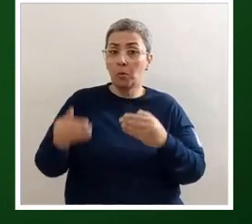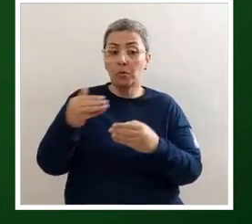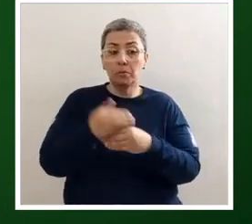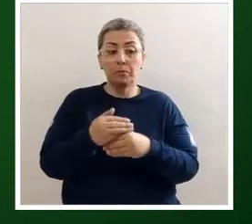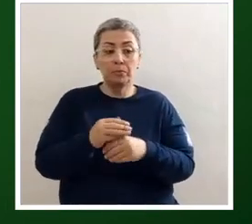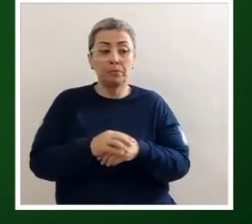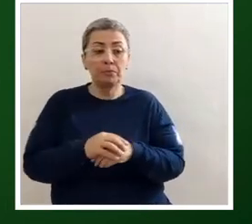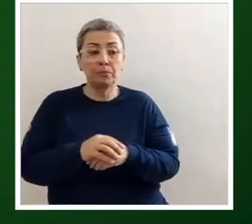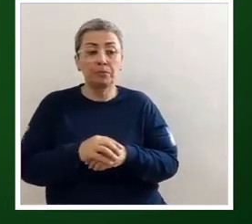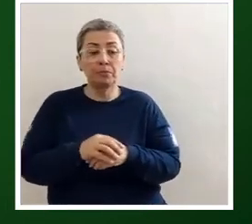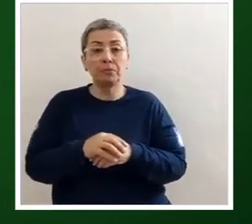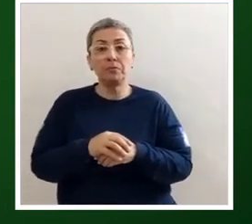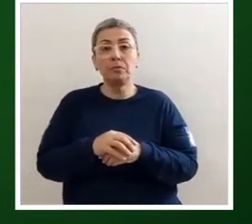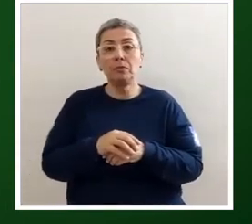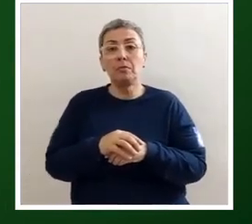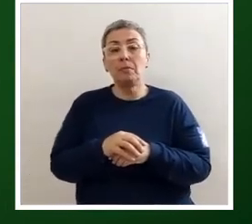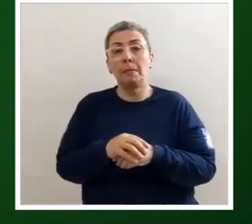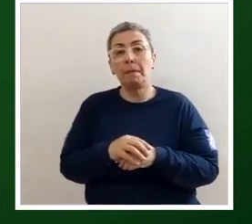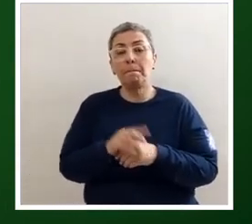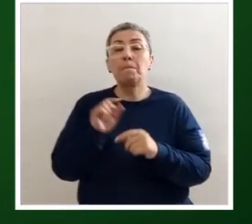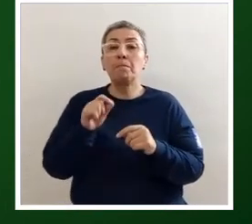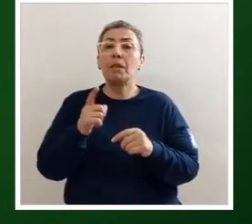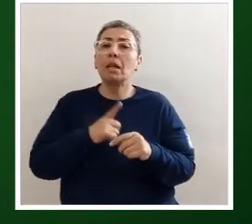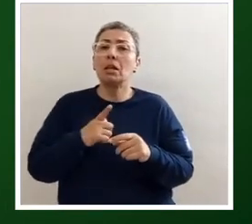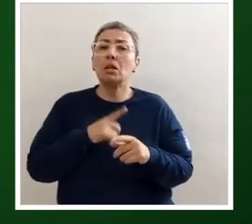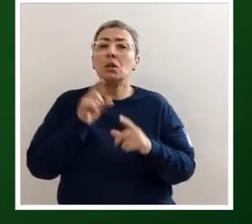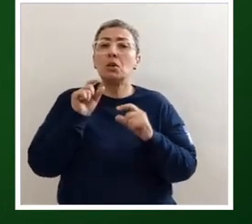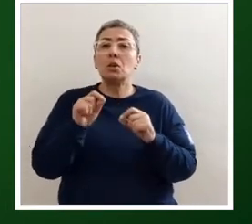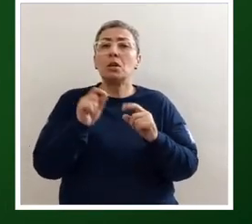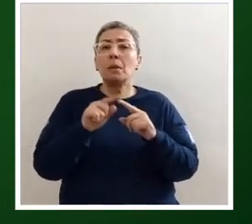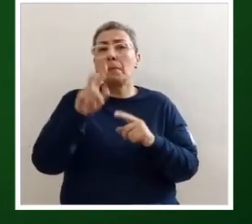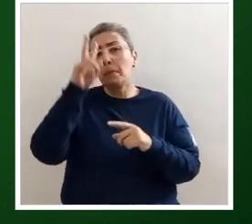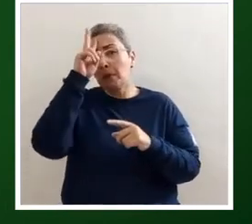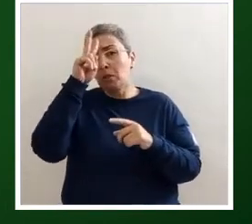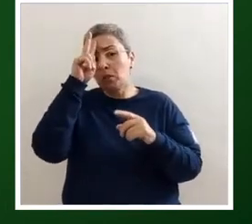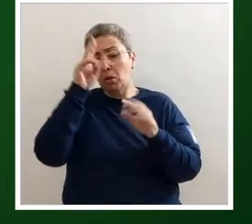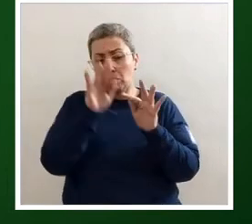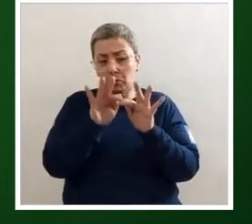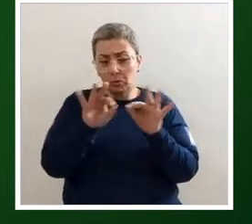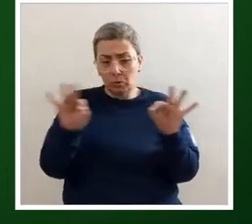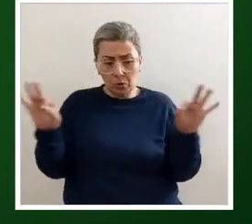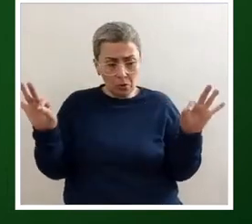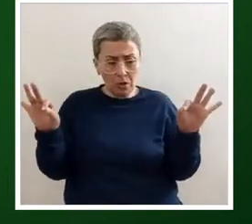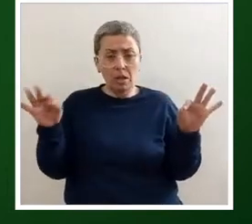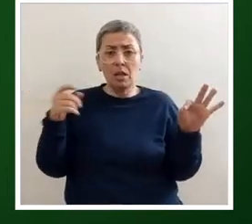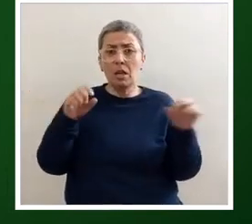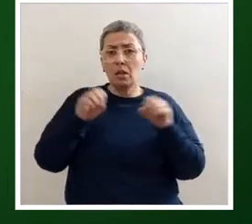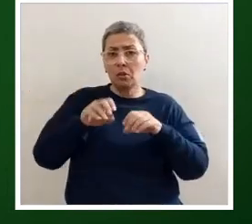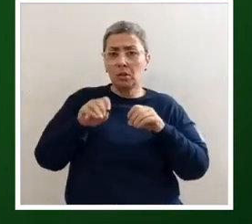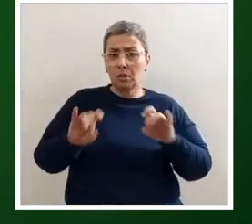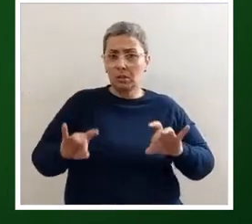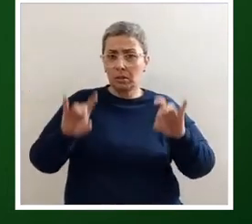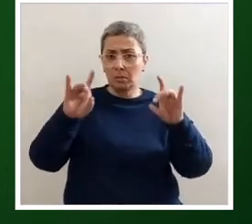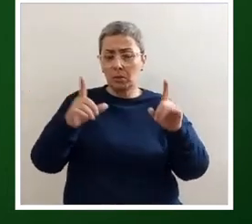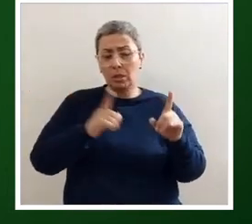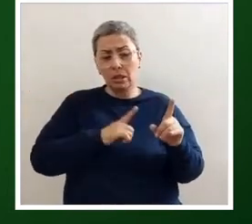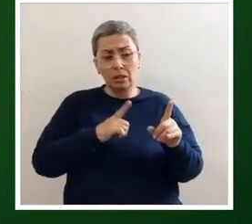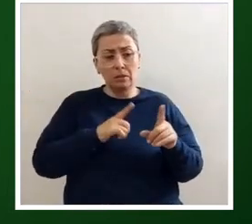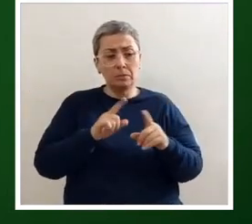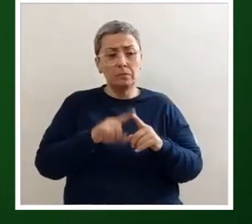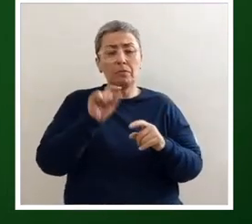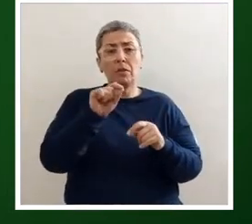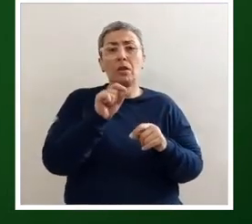seguinte essa linha histórica da Educação Especial então ali nós temos